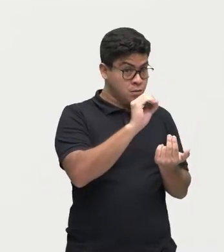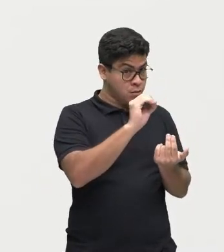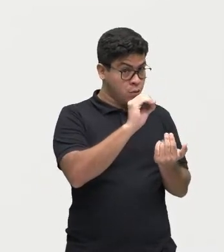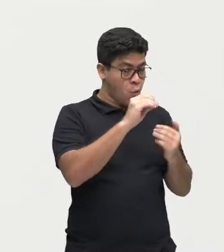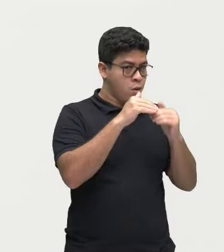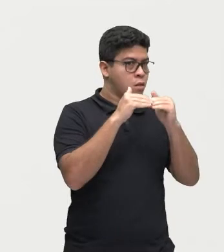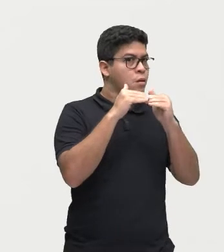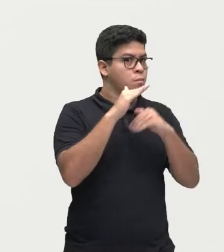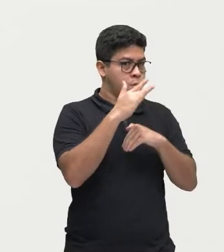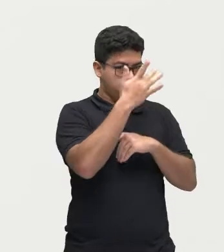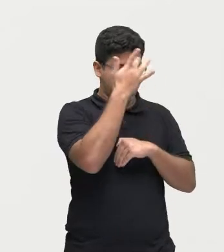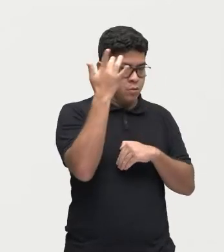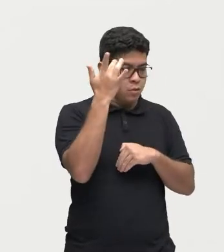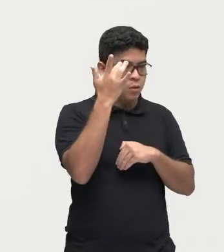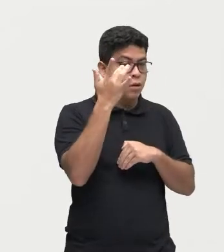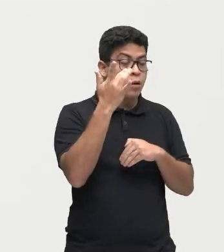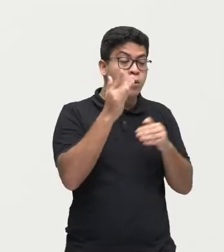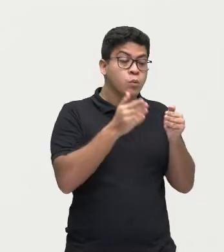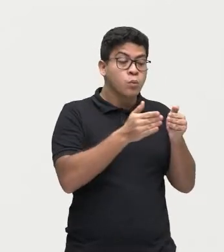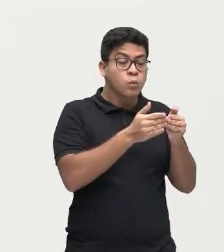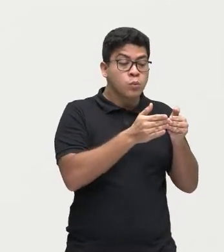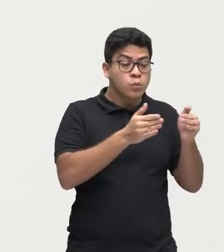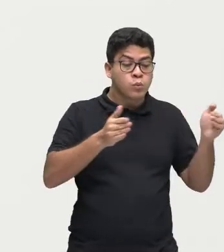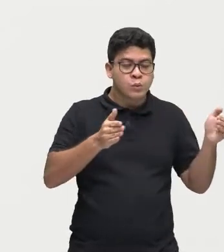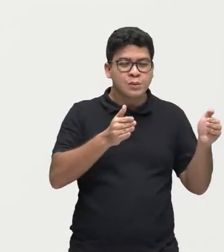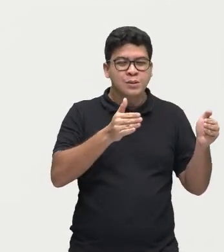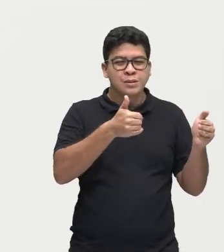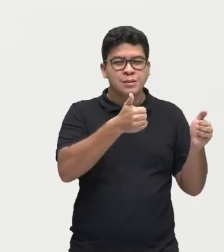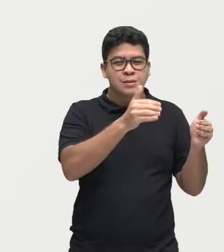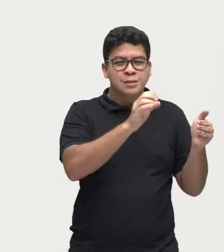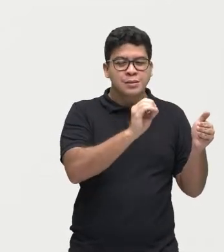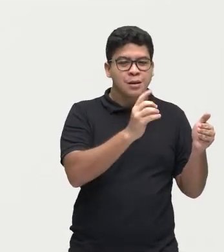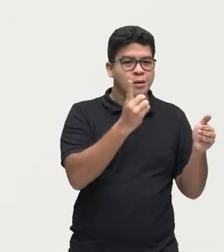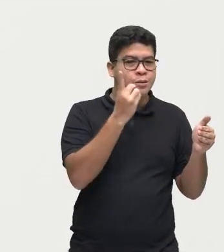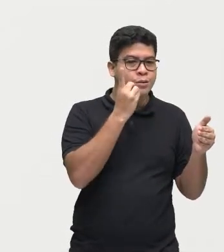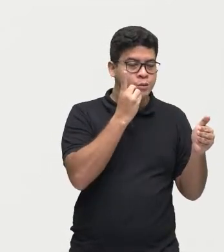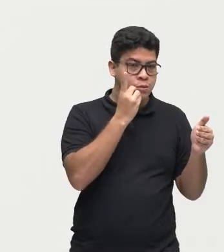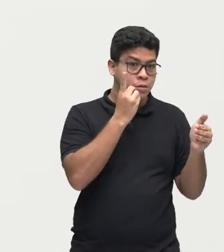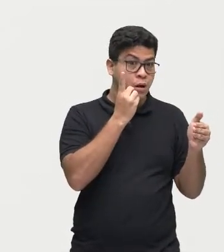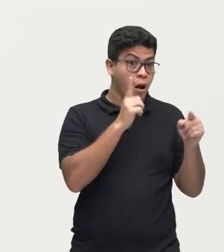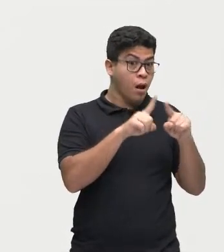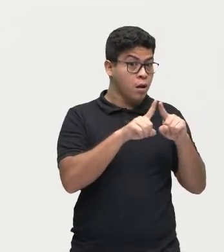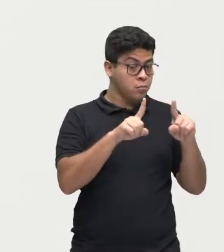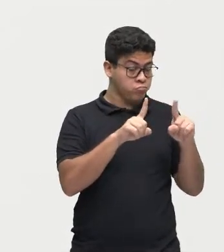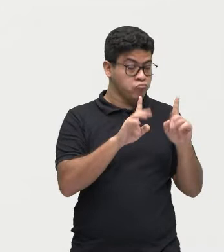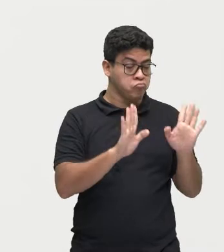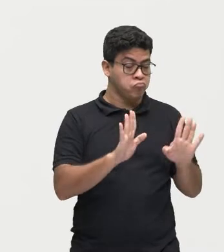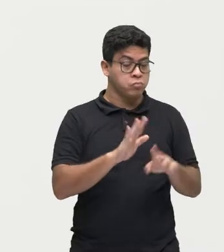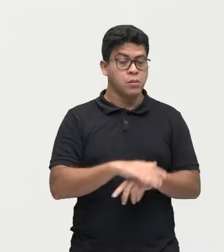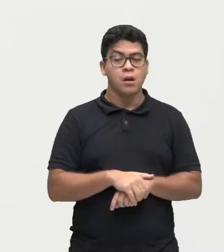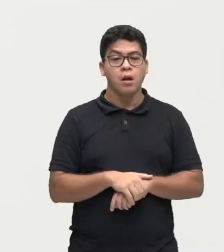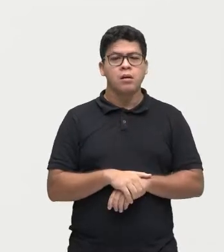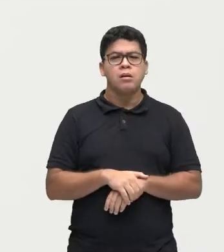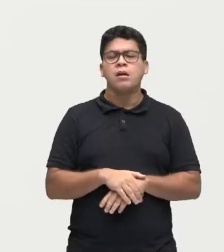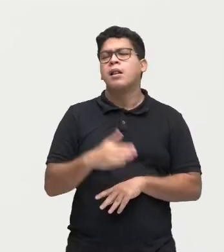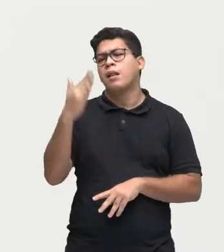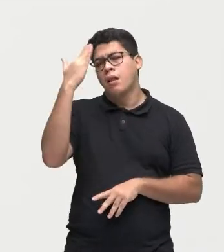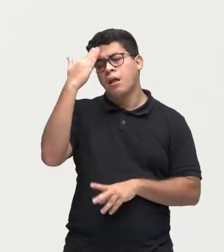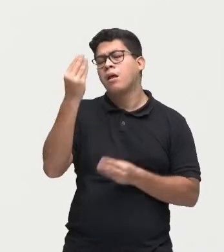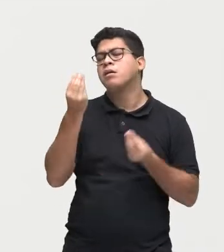150 funcionários durante 100 dias. Então vejam, a gente tem essas mesmas informações,